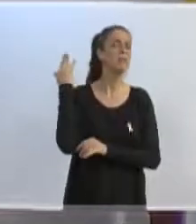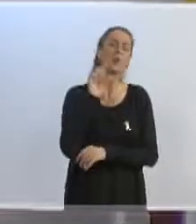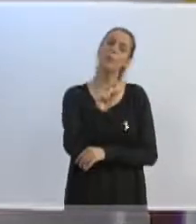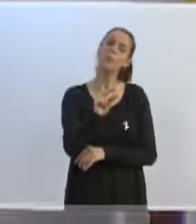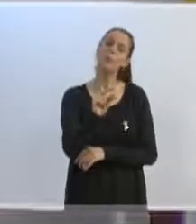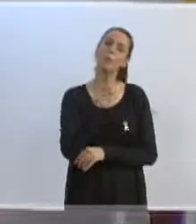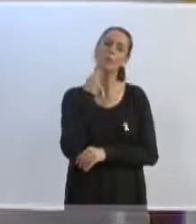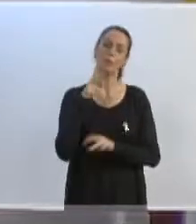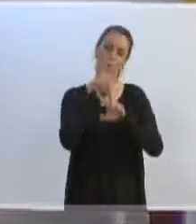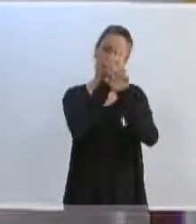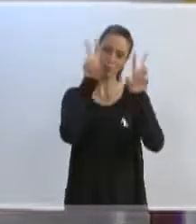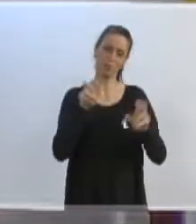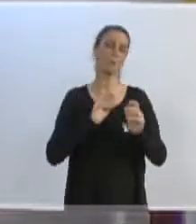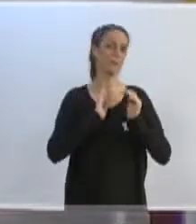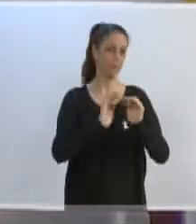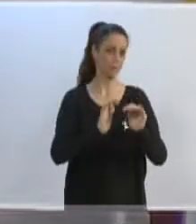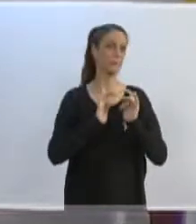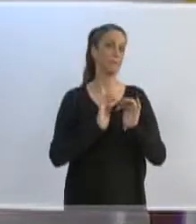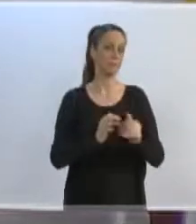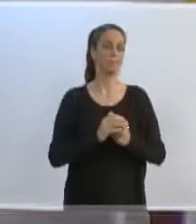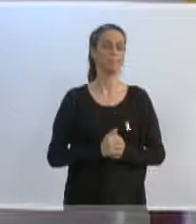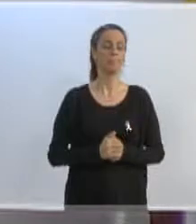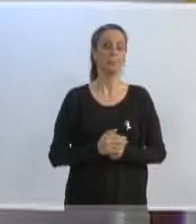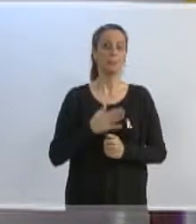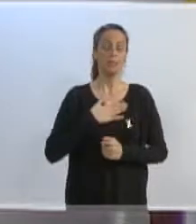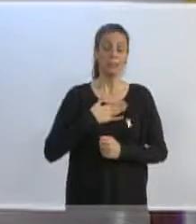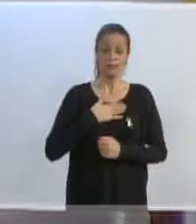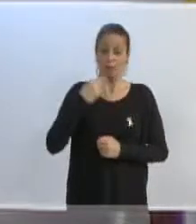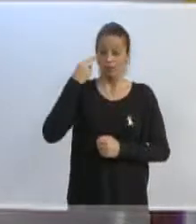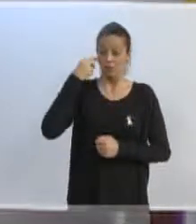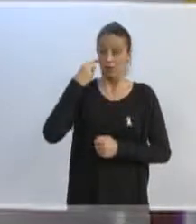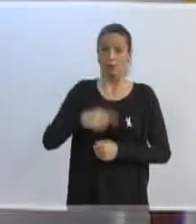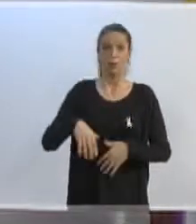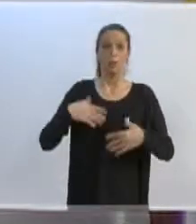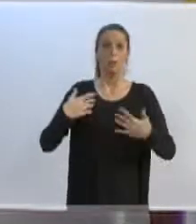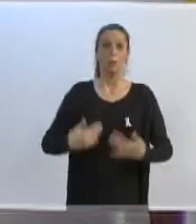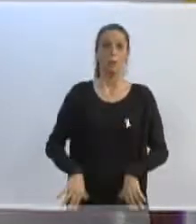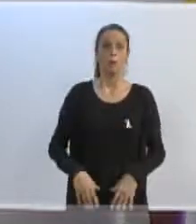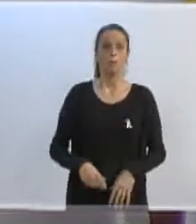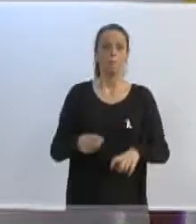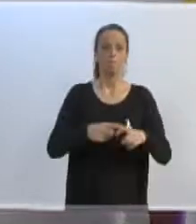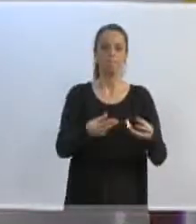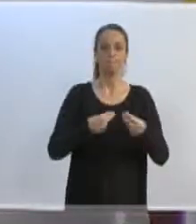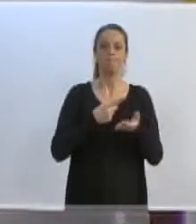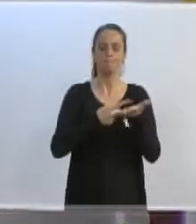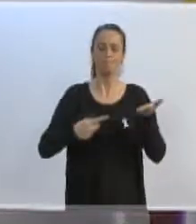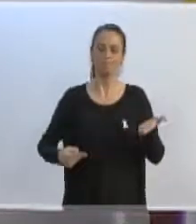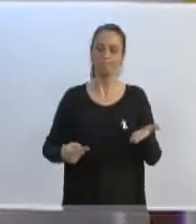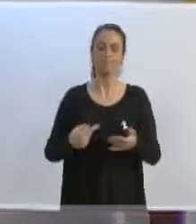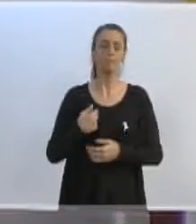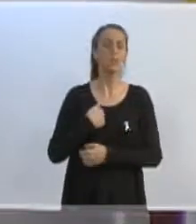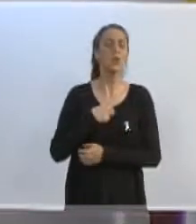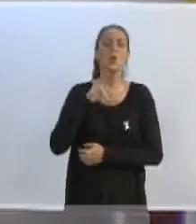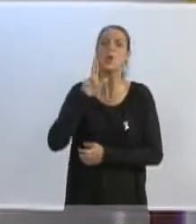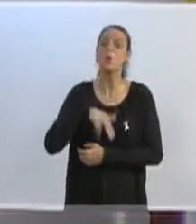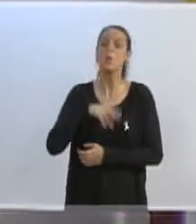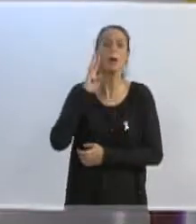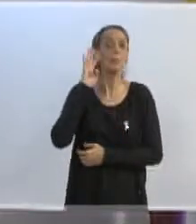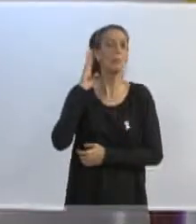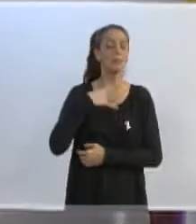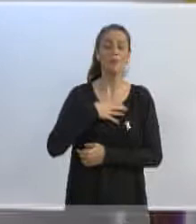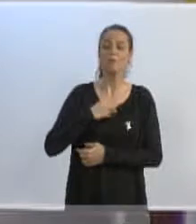pouco. E o mundo da gente cai, né, quando a gente ganha um diagnóstico desse. E eu nunca imaginei que um dia o meu filho ia competir